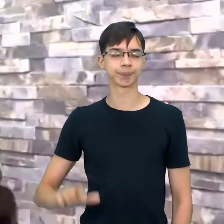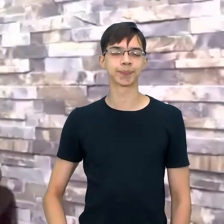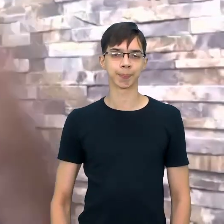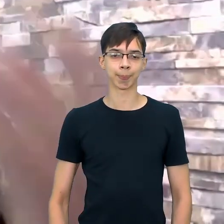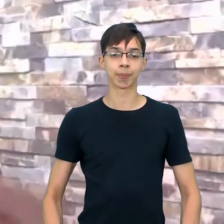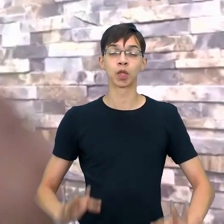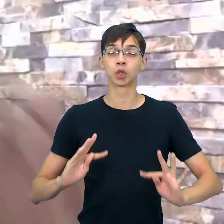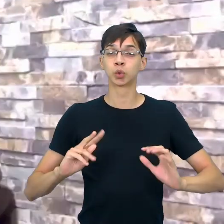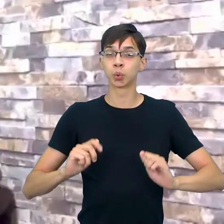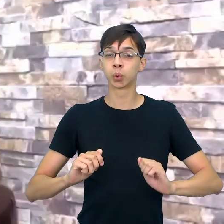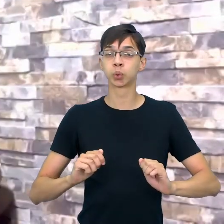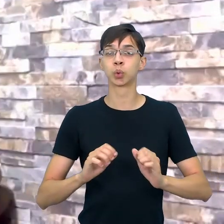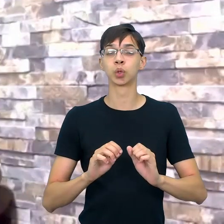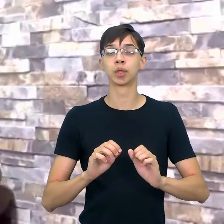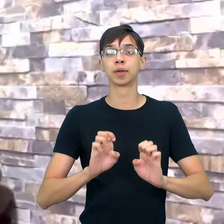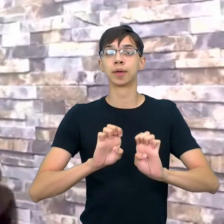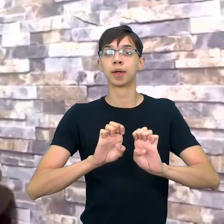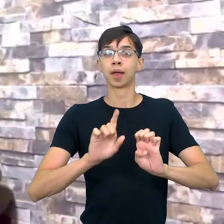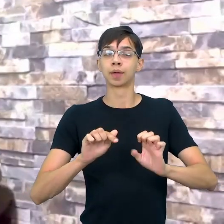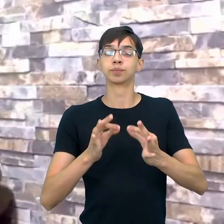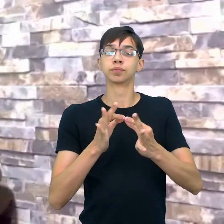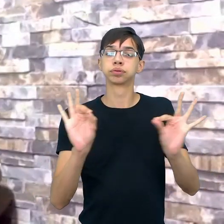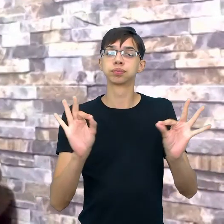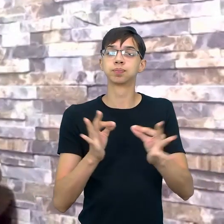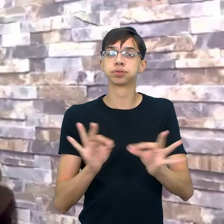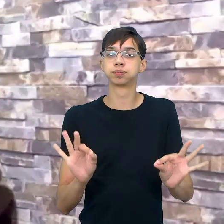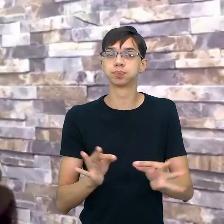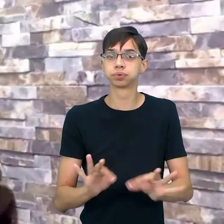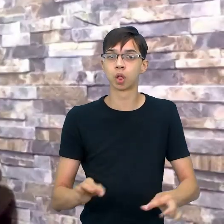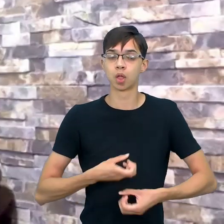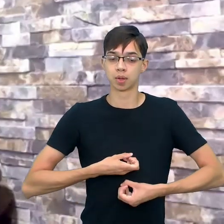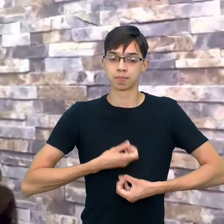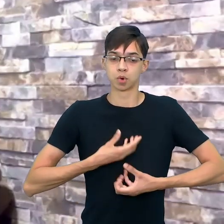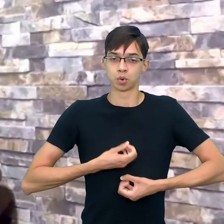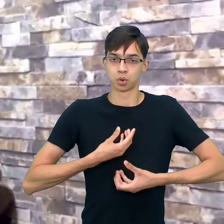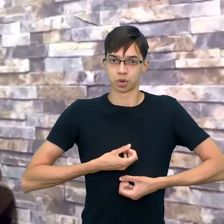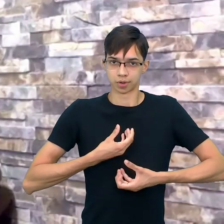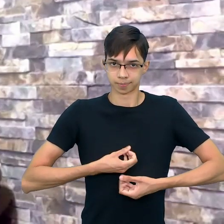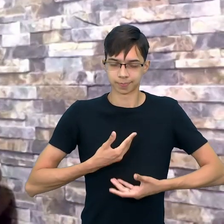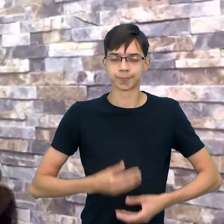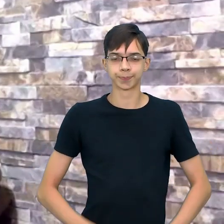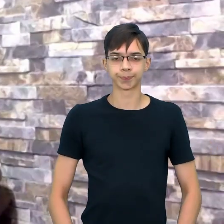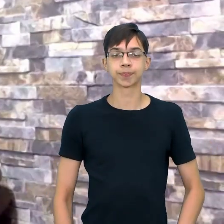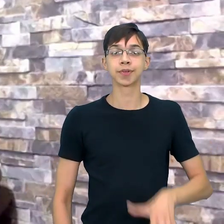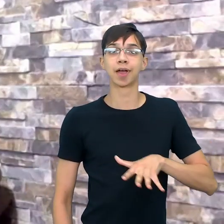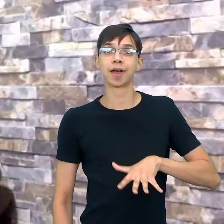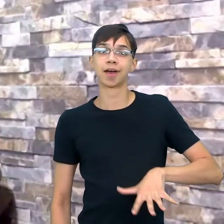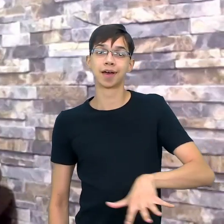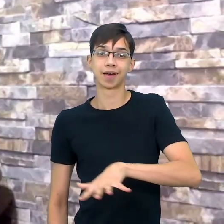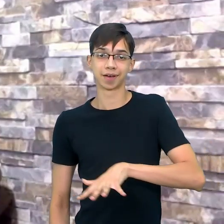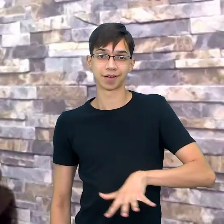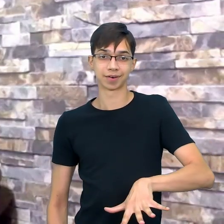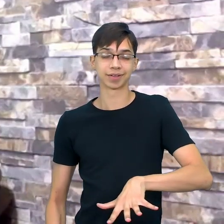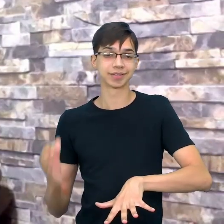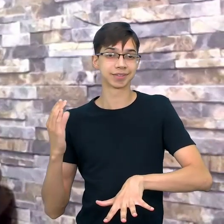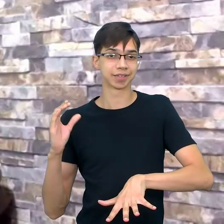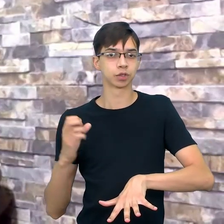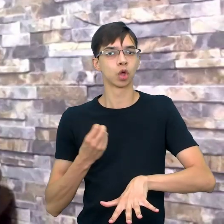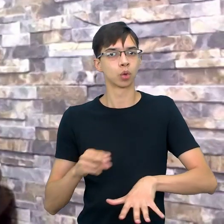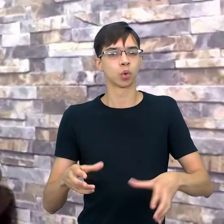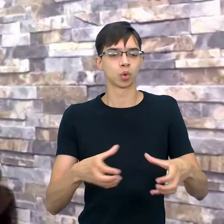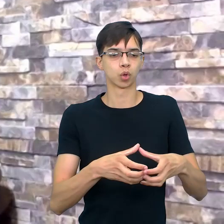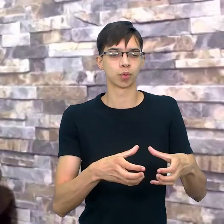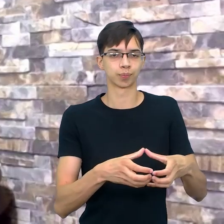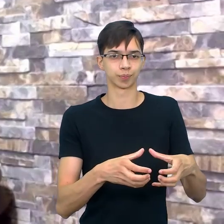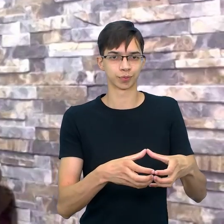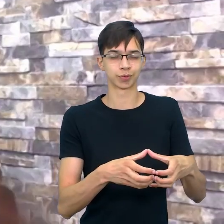toda a estrutura de um poema, por exemplo. Os estudantes que estavam na área de ciências da natureza, no subgrupo relacionado à área de